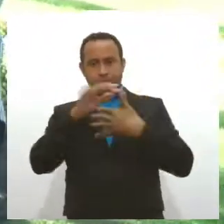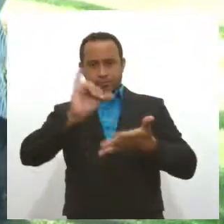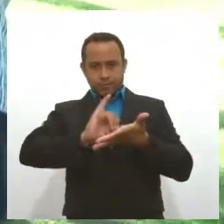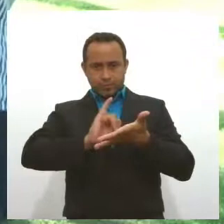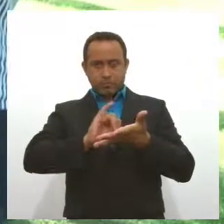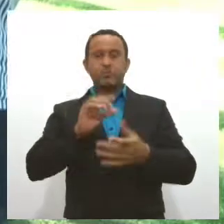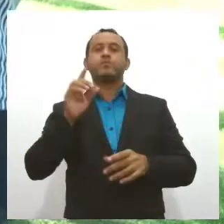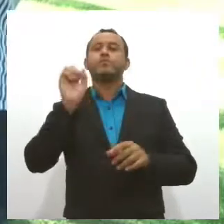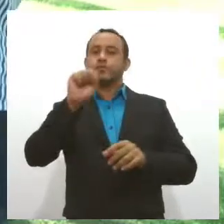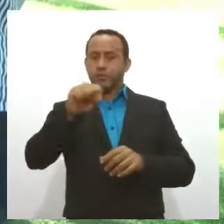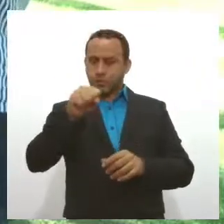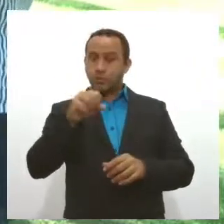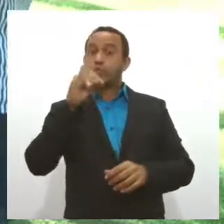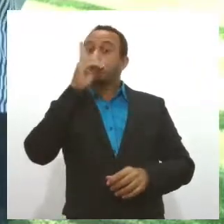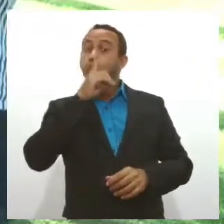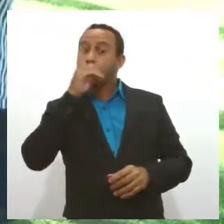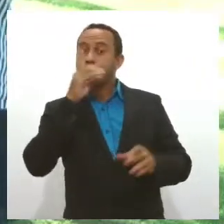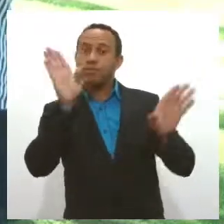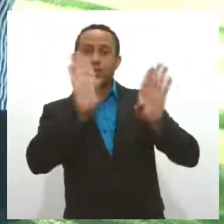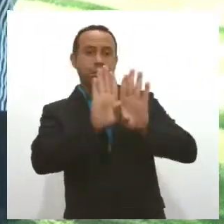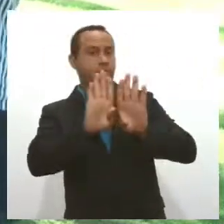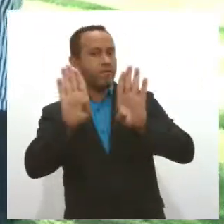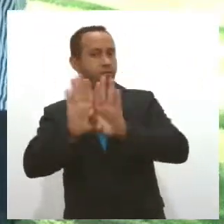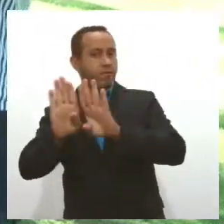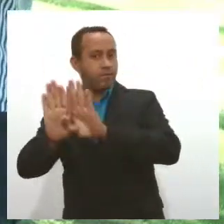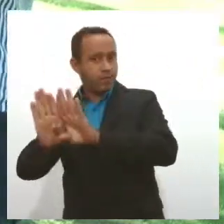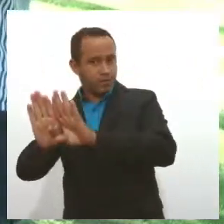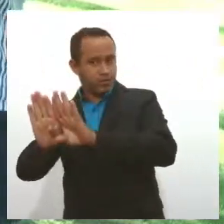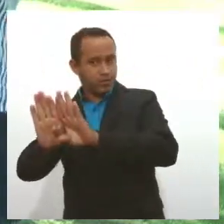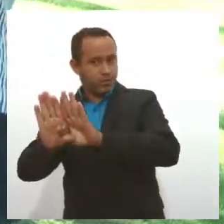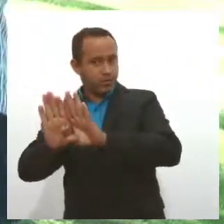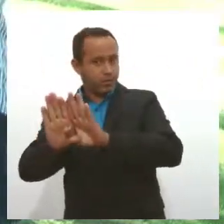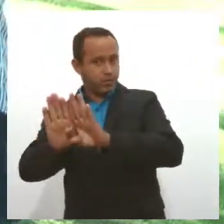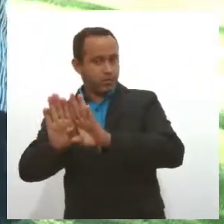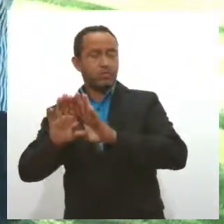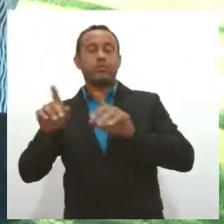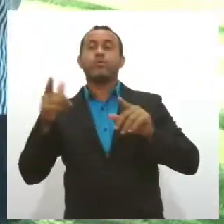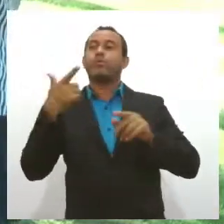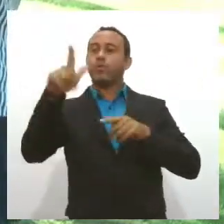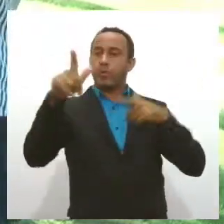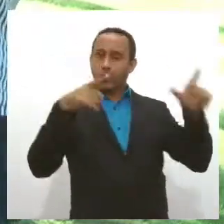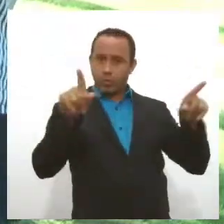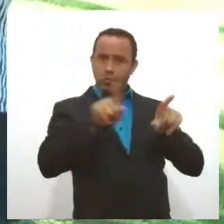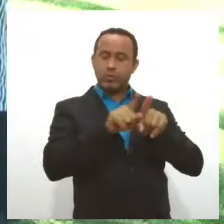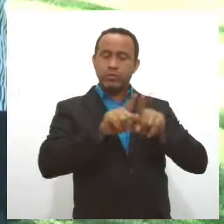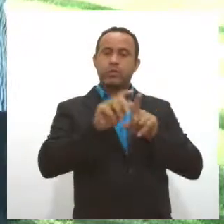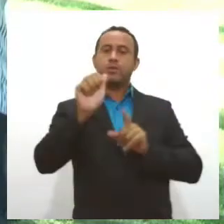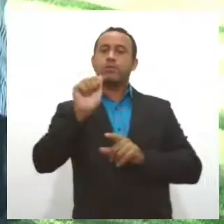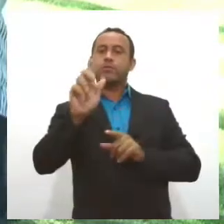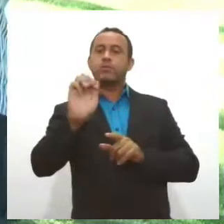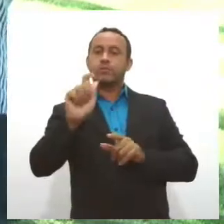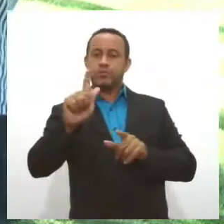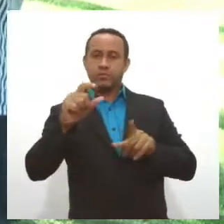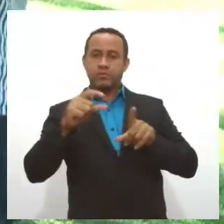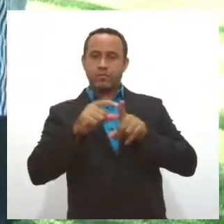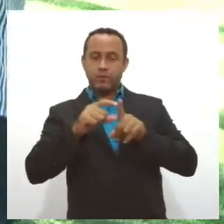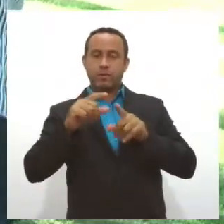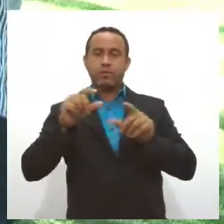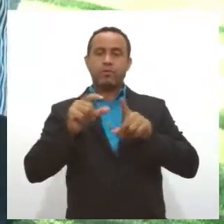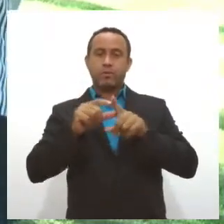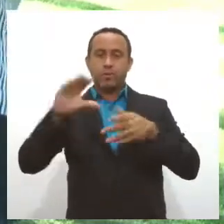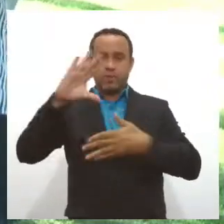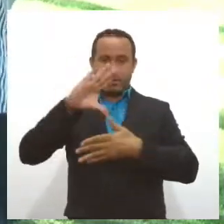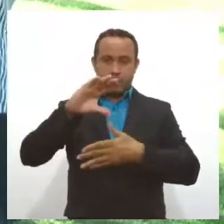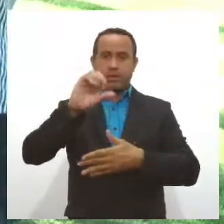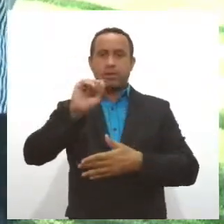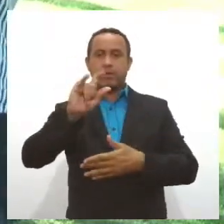mercados centrais estarão fechados, bem como os mercados setoriais. No Augusto Franco, no Bairro América, no Siqueira,